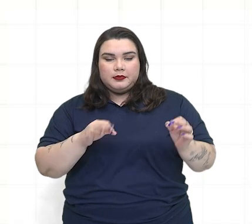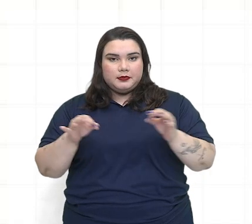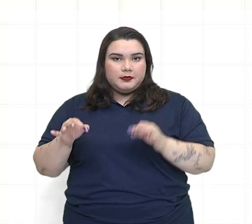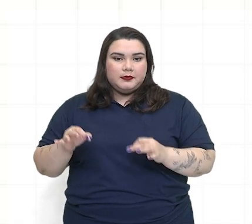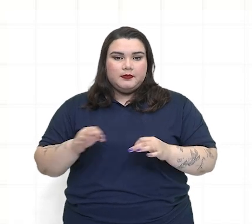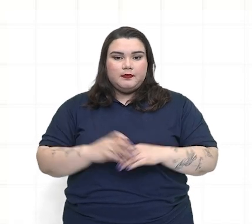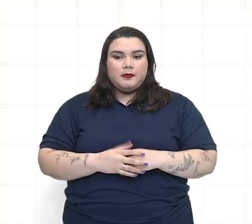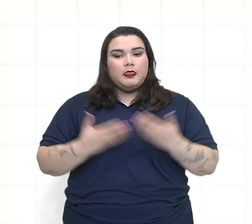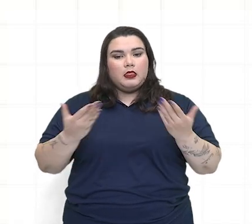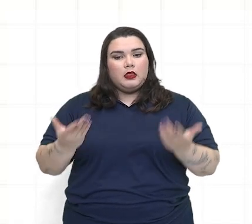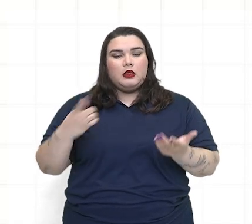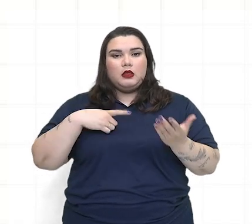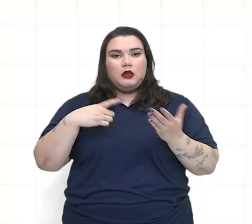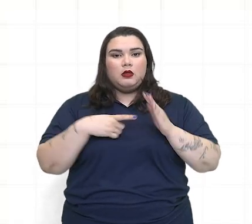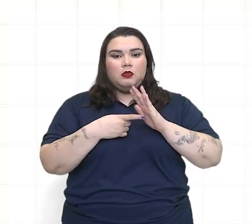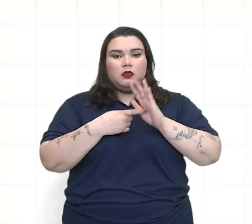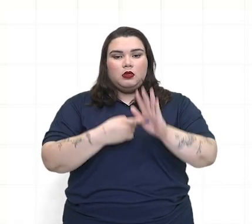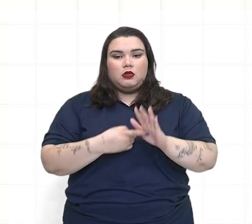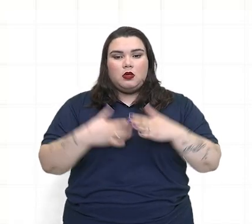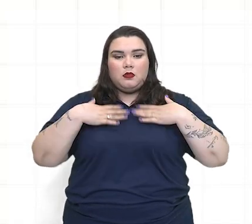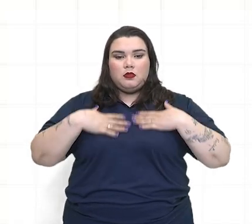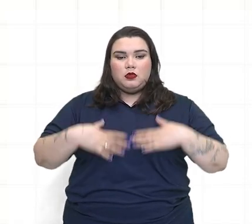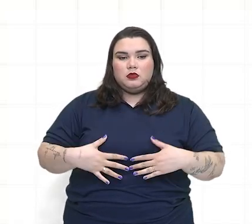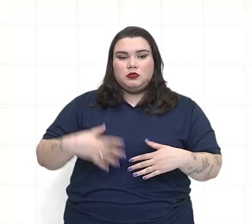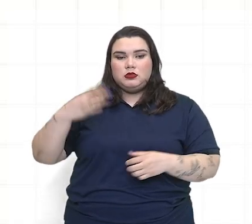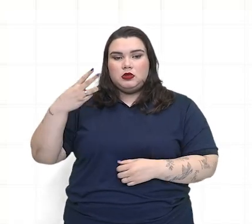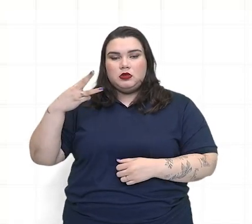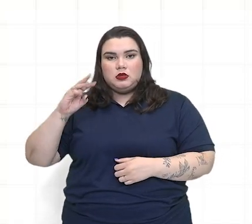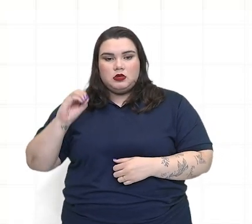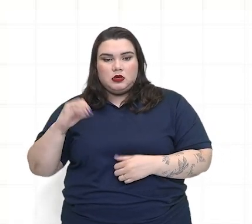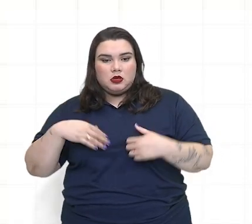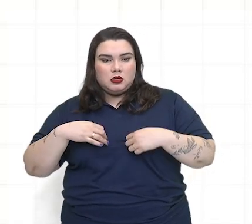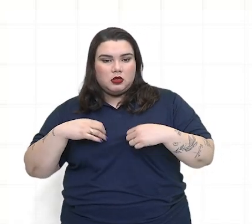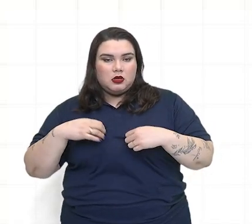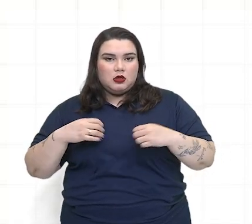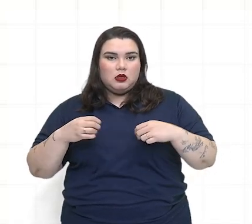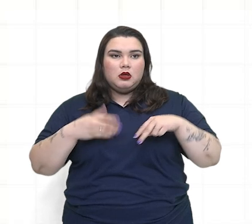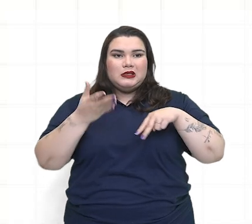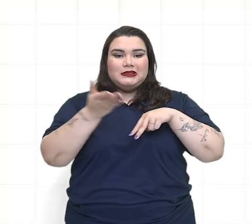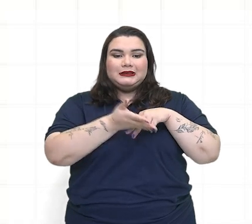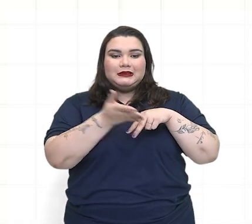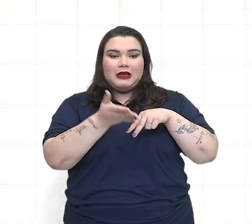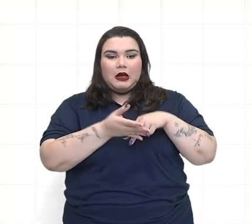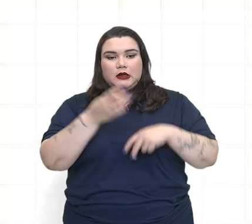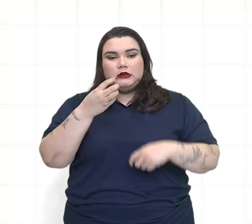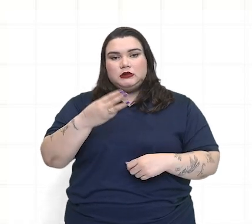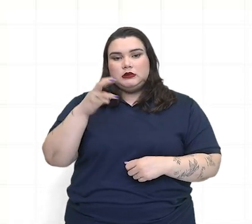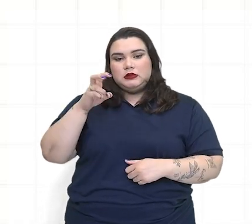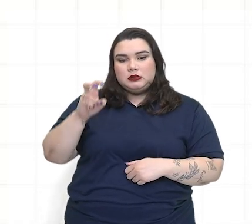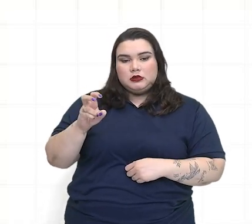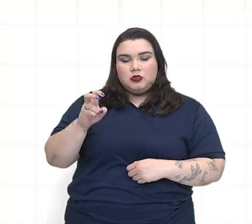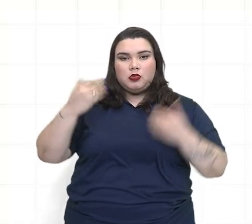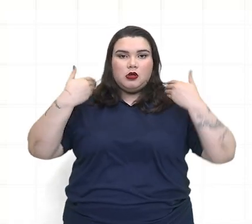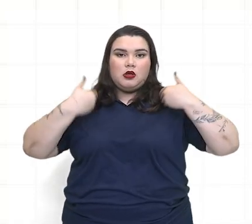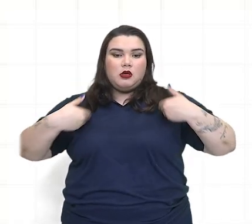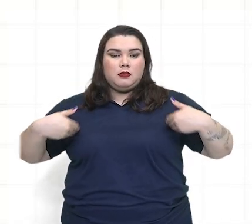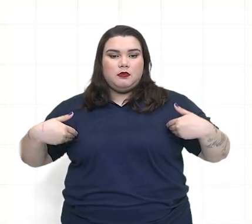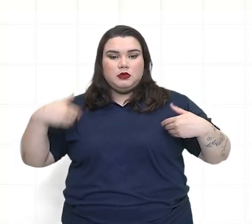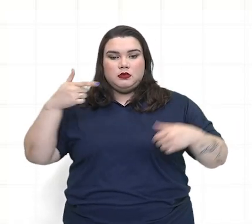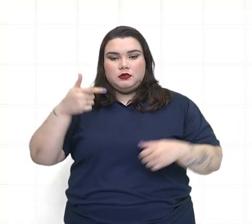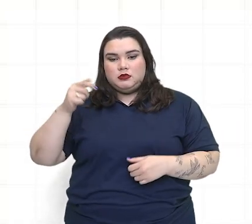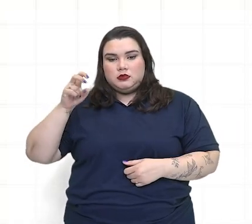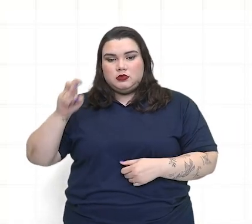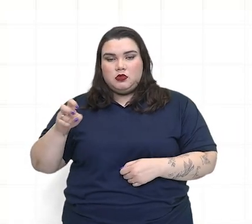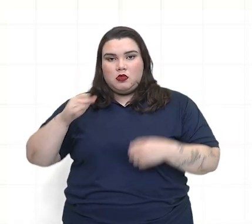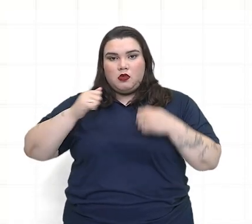certo? Então nós temos aqui, né? Blusas 30, saias 35, camisetas